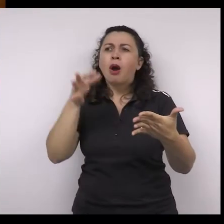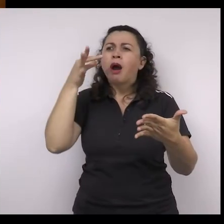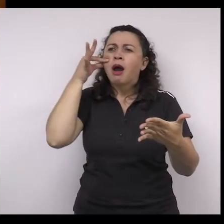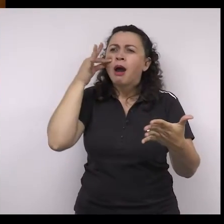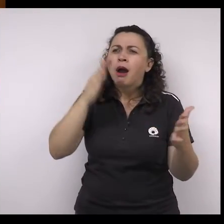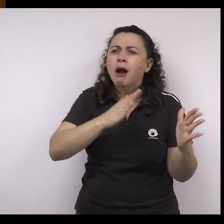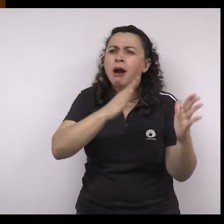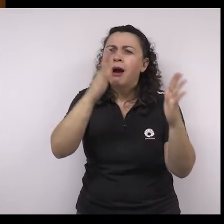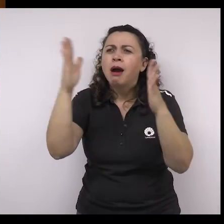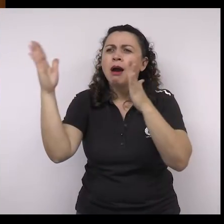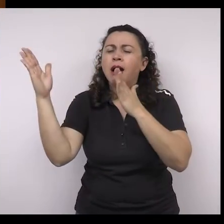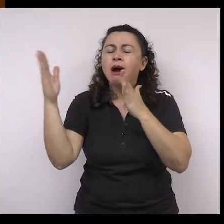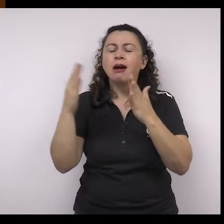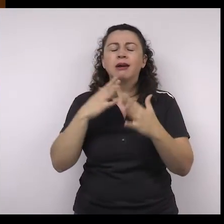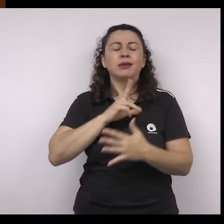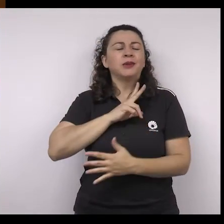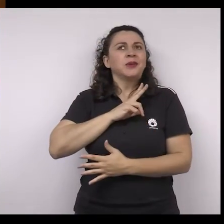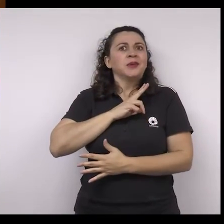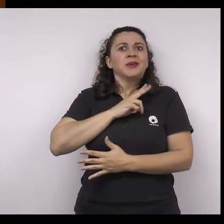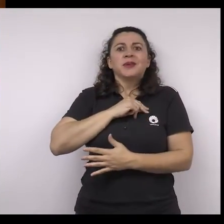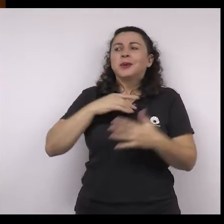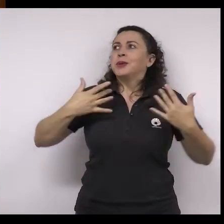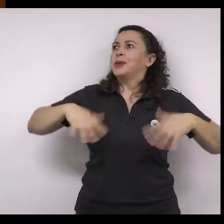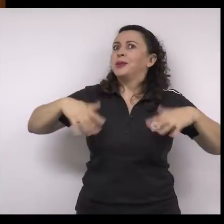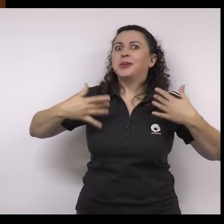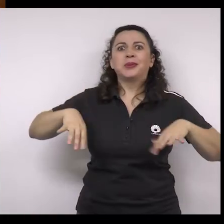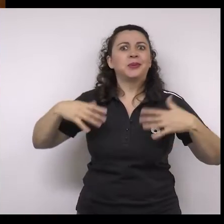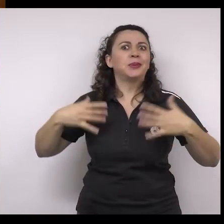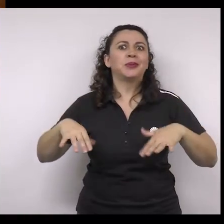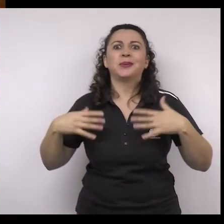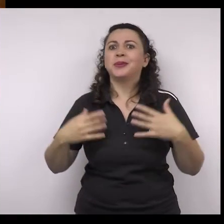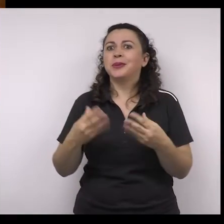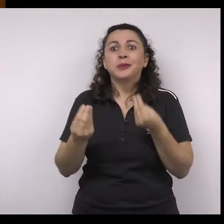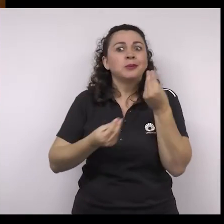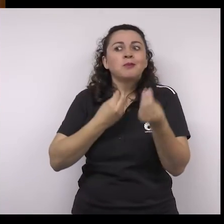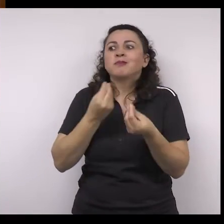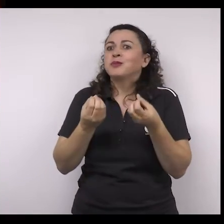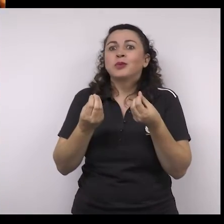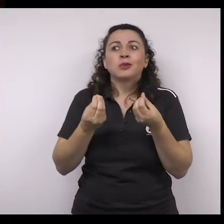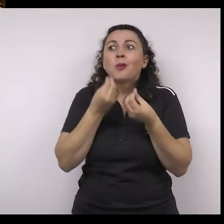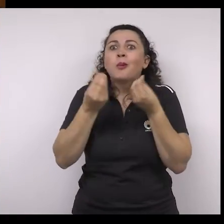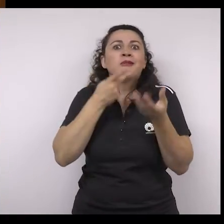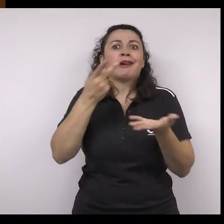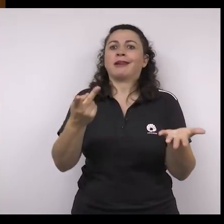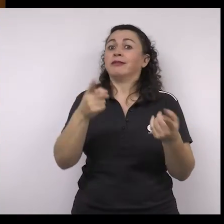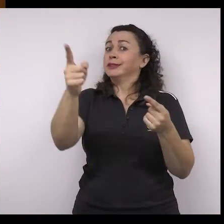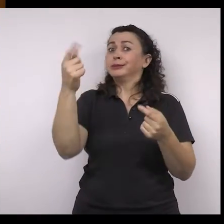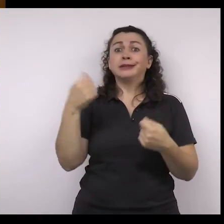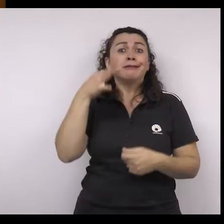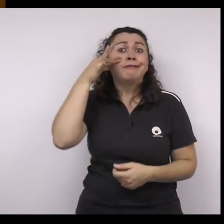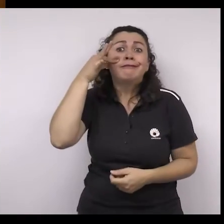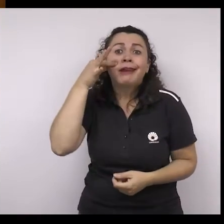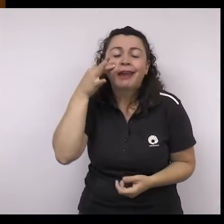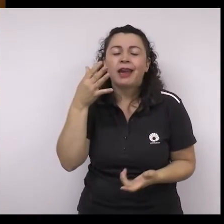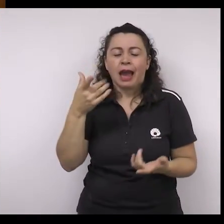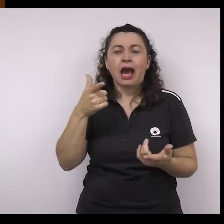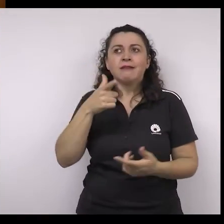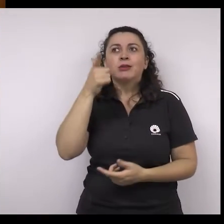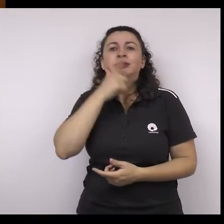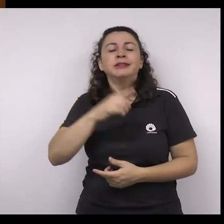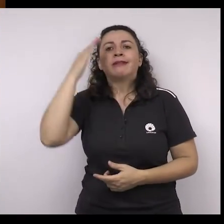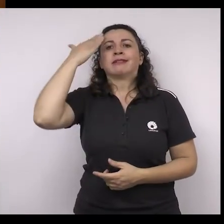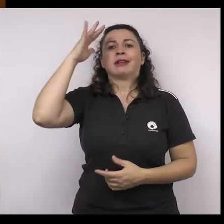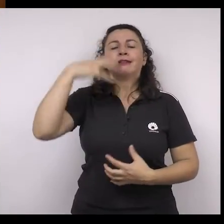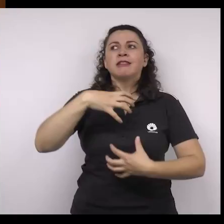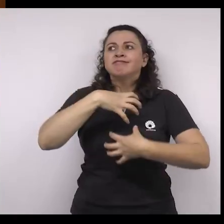de política. Isso mostra o quanto ela está inserida na nossa vida, como esteve inserida na vida de Samuel Beckett e como